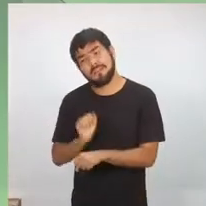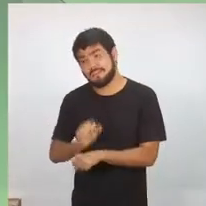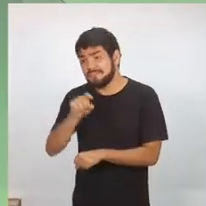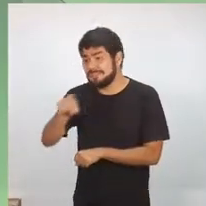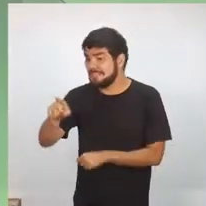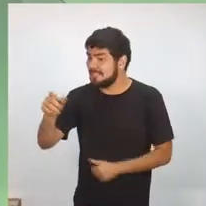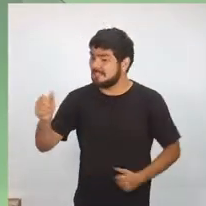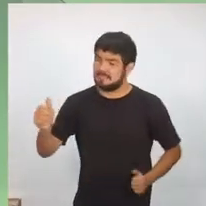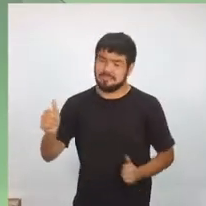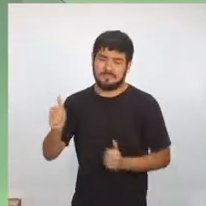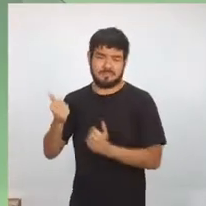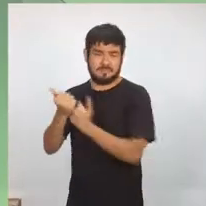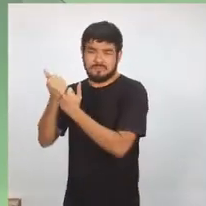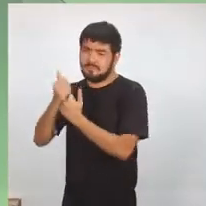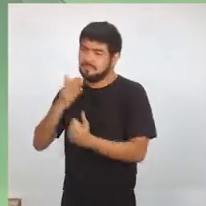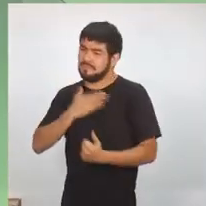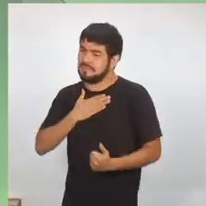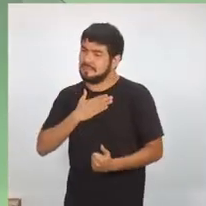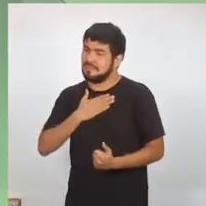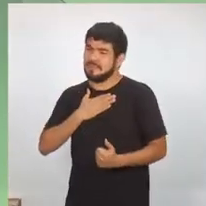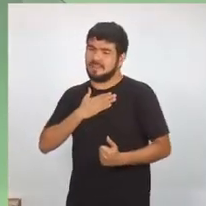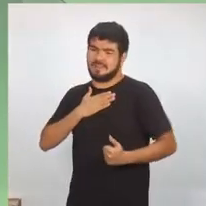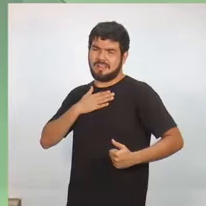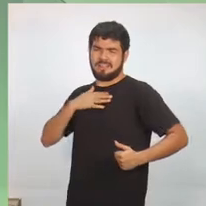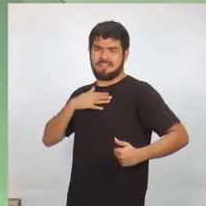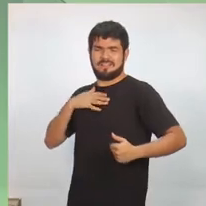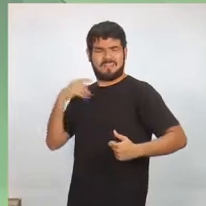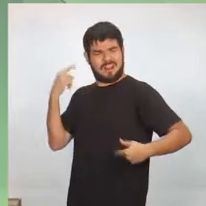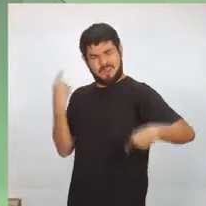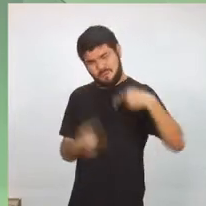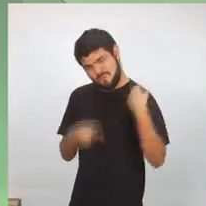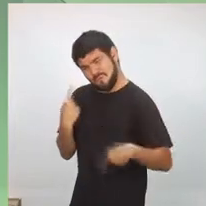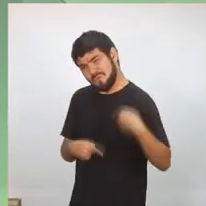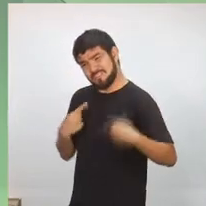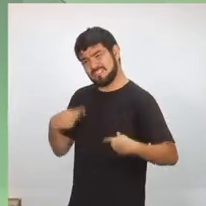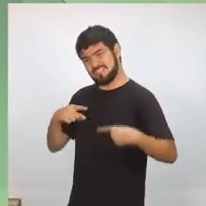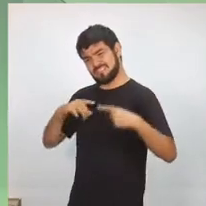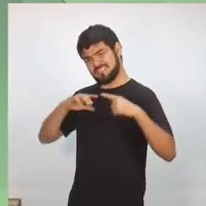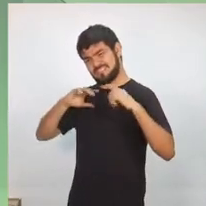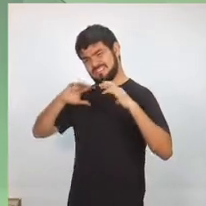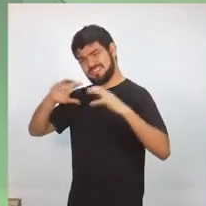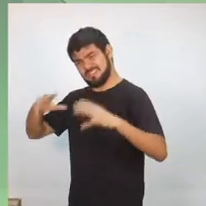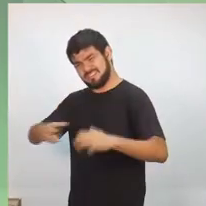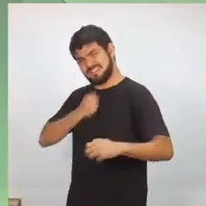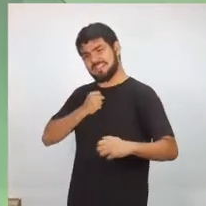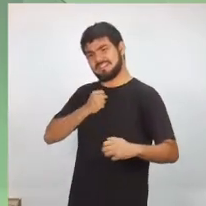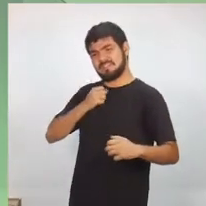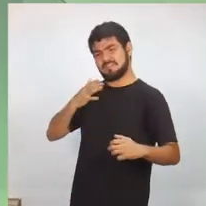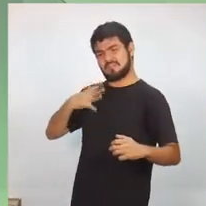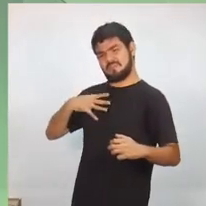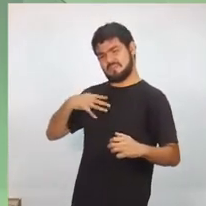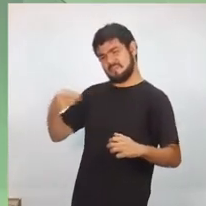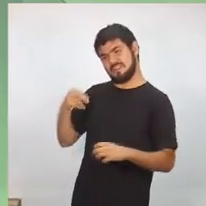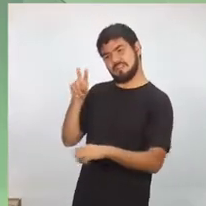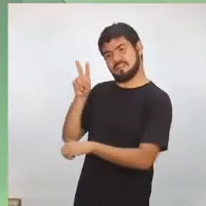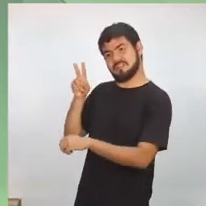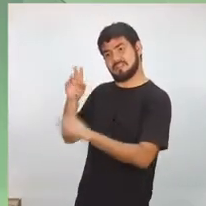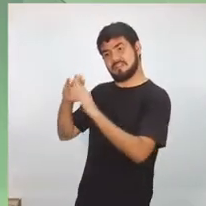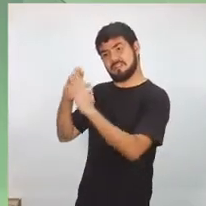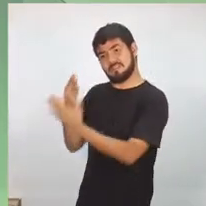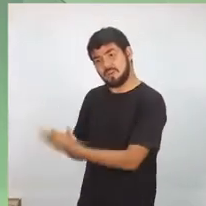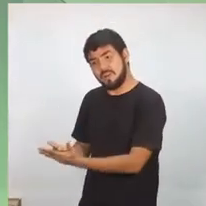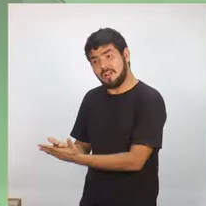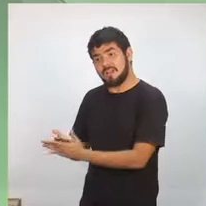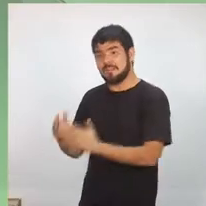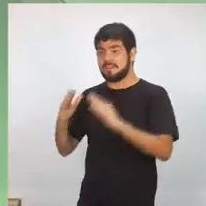essa luta de resgate da felicidade do povo brasileiro, de poder ter o seu filho na escola, de poder ter sua casa